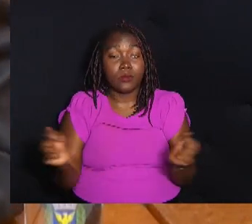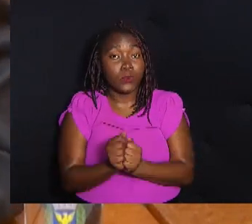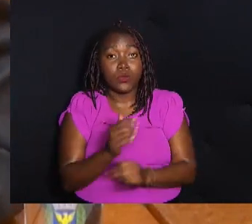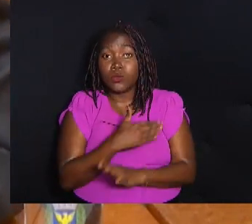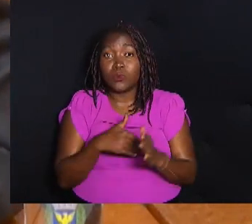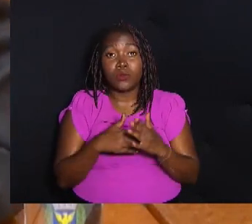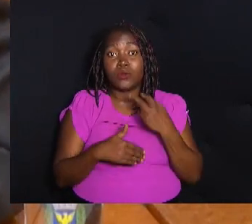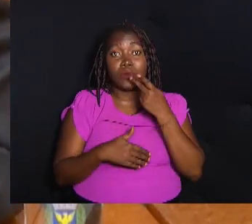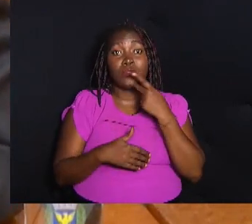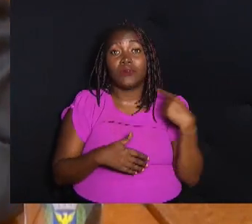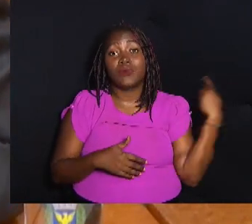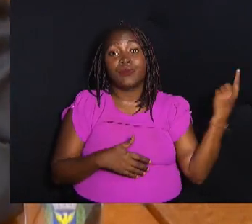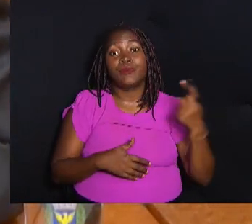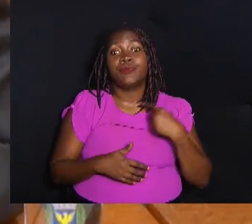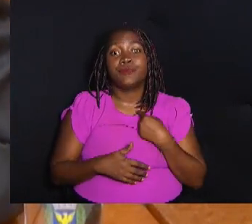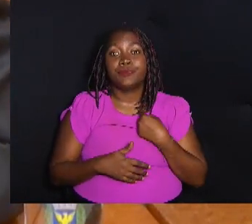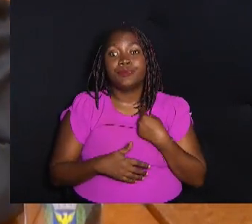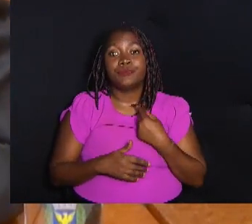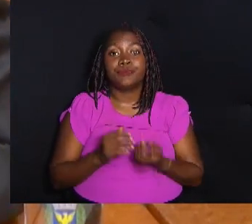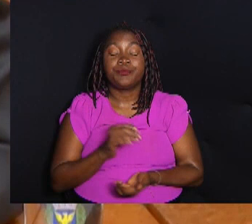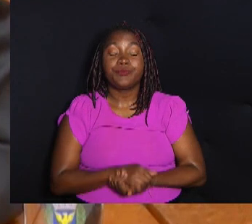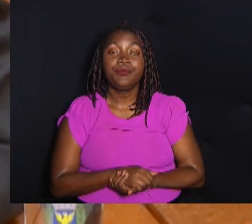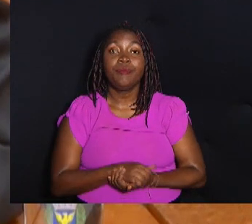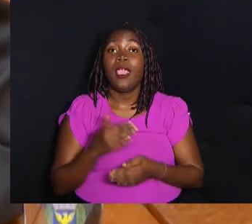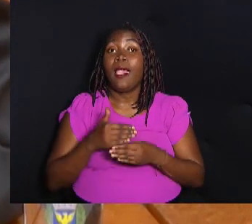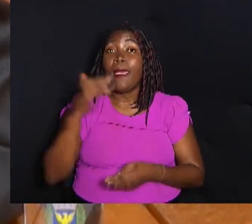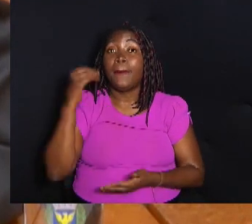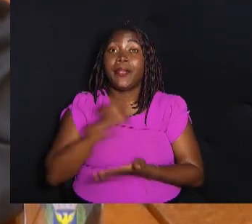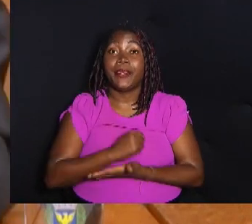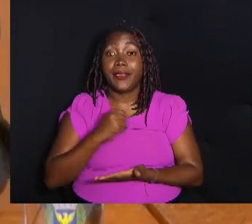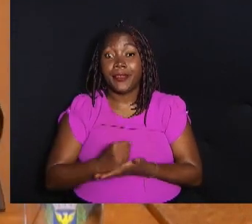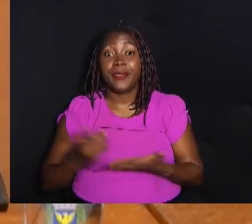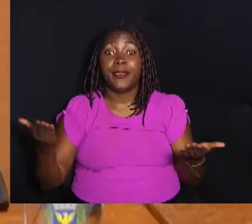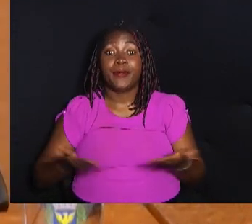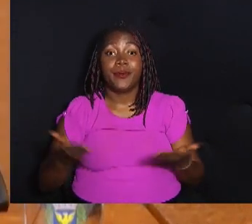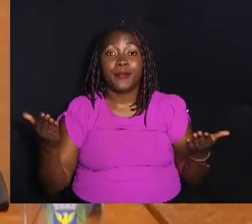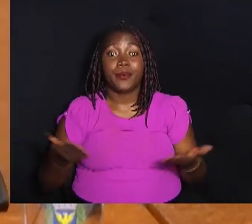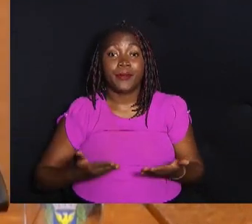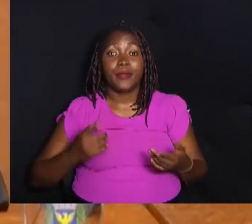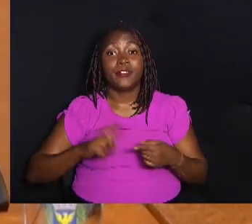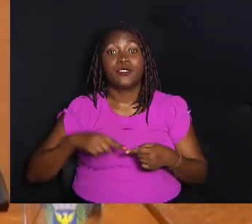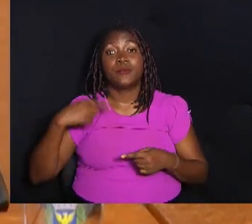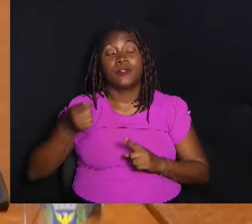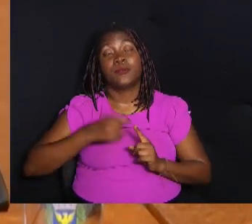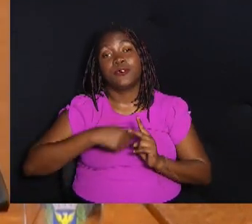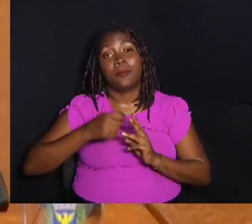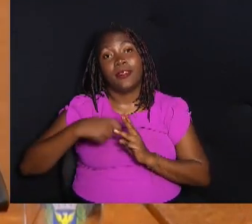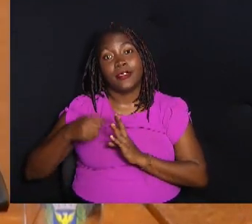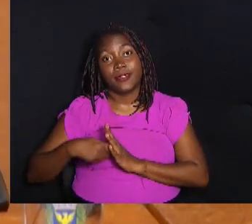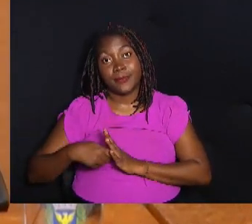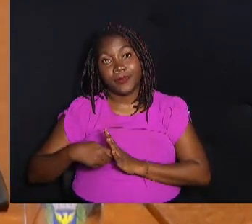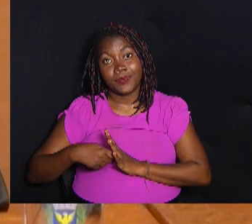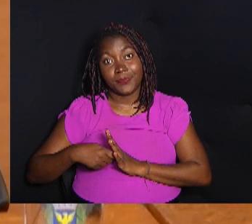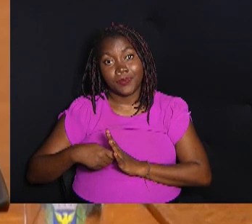falávamos Eh abre licitação agora para esses próximos meses